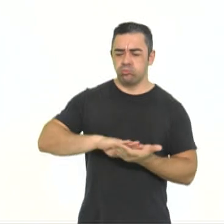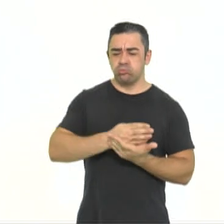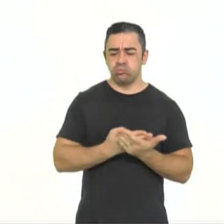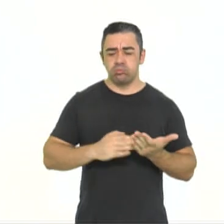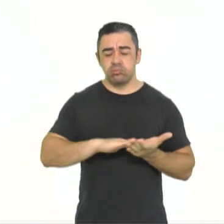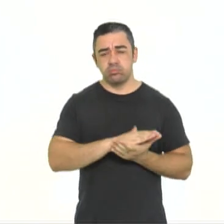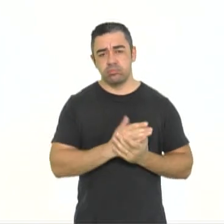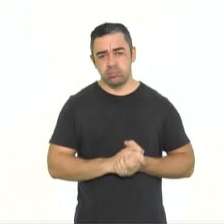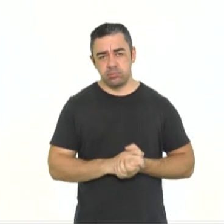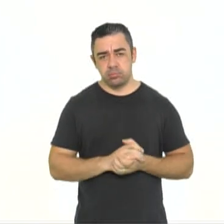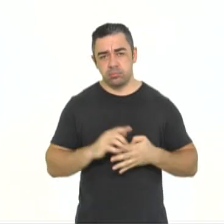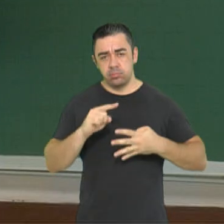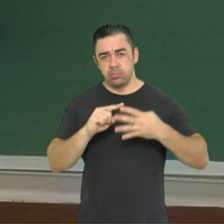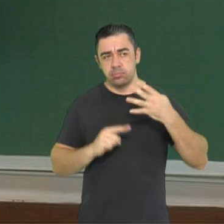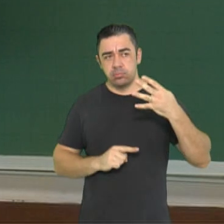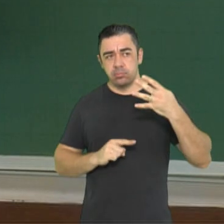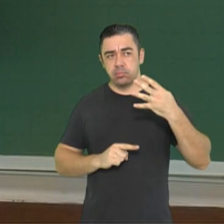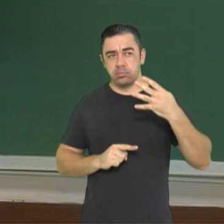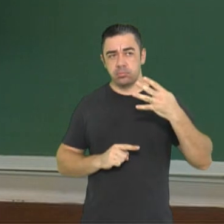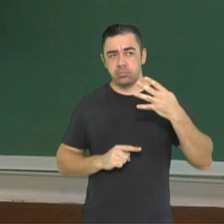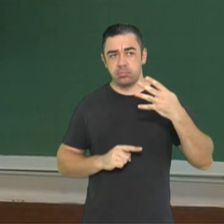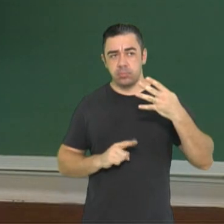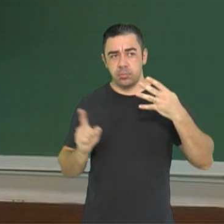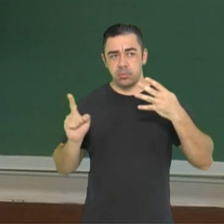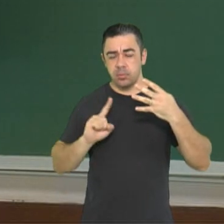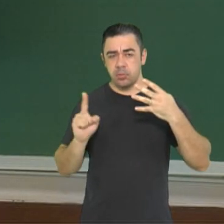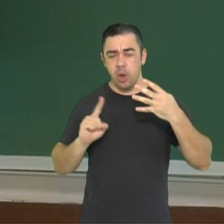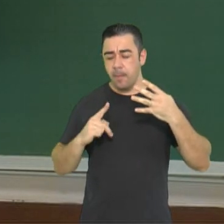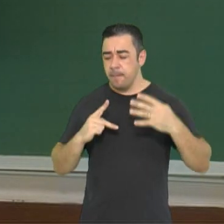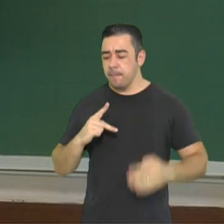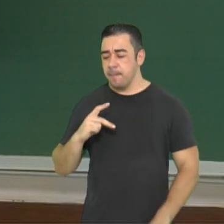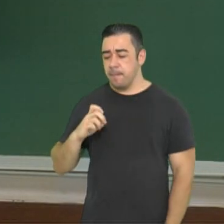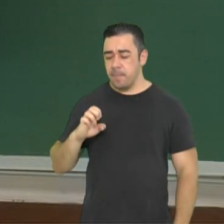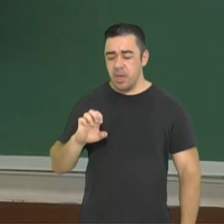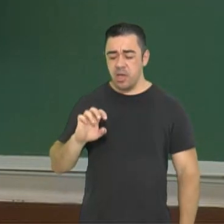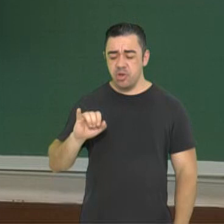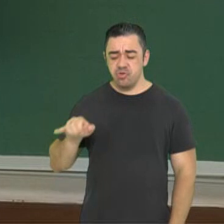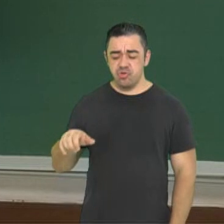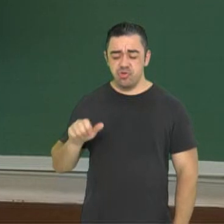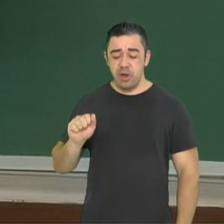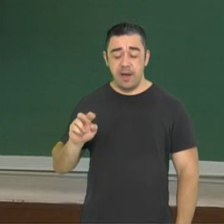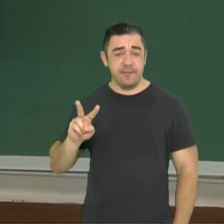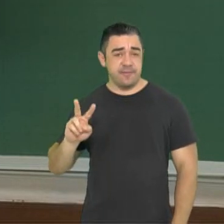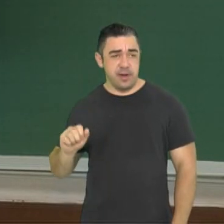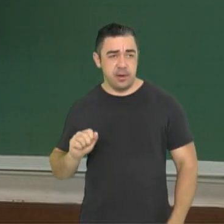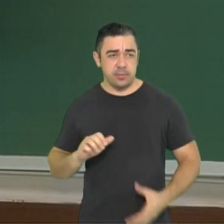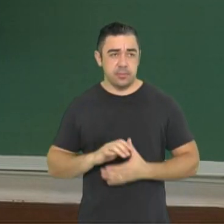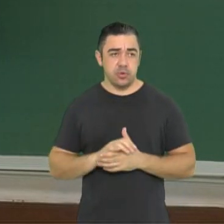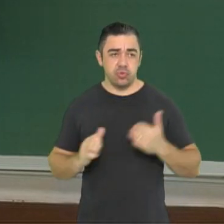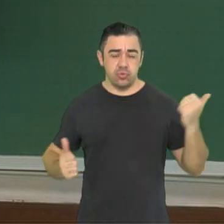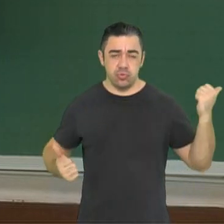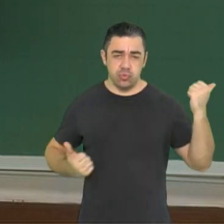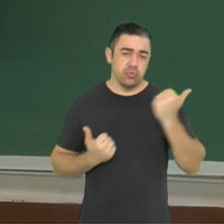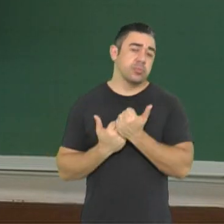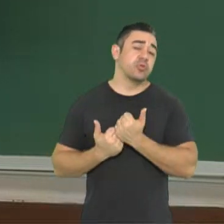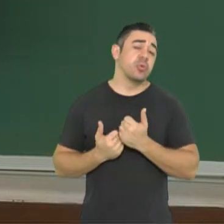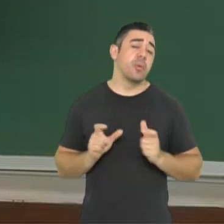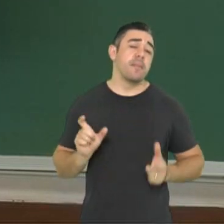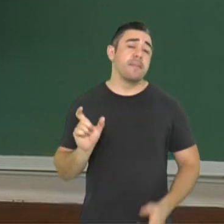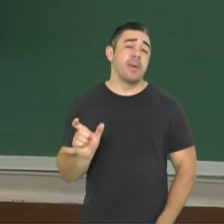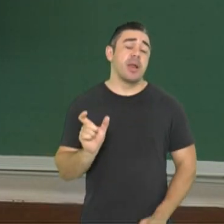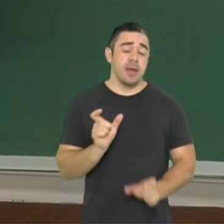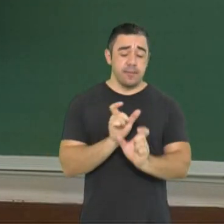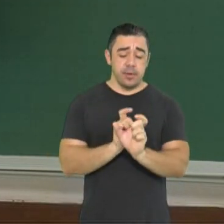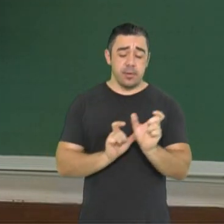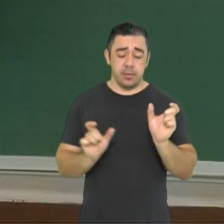Então eu tenho aqui, mas não se pejava. Quando nós fazemos a alteração, então eu